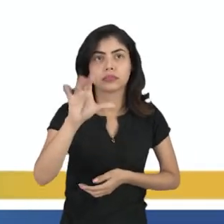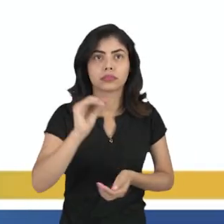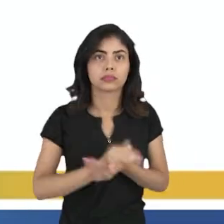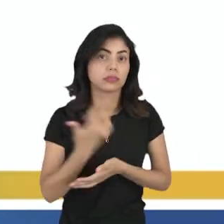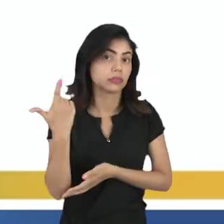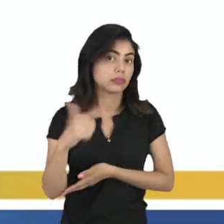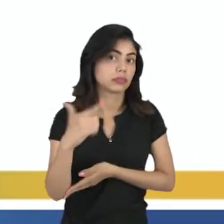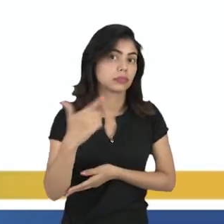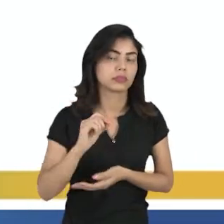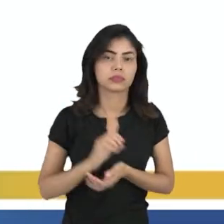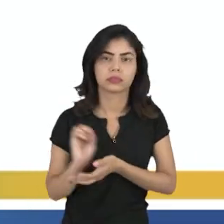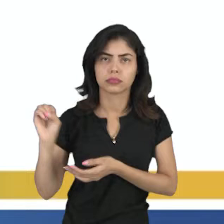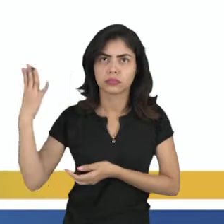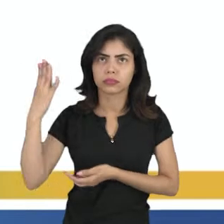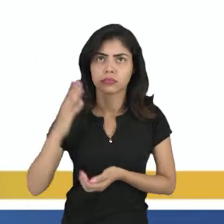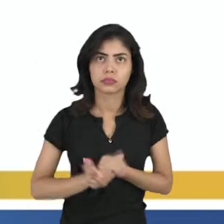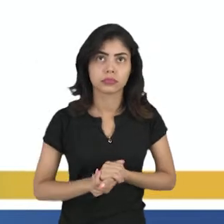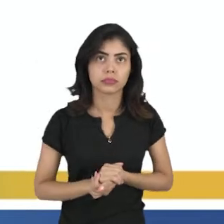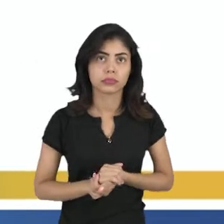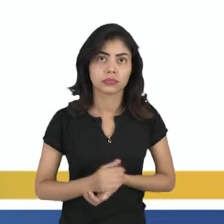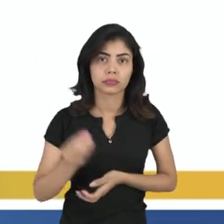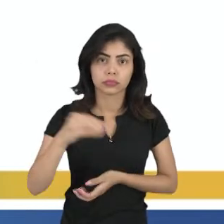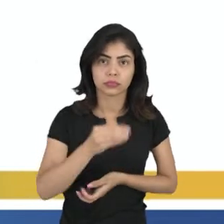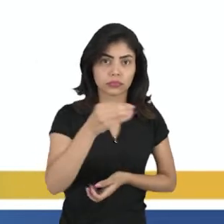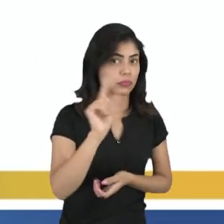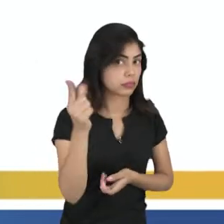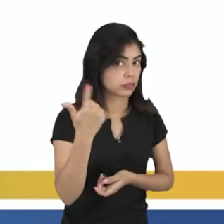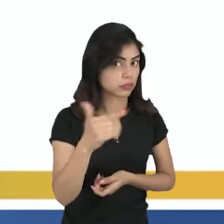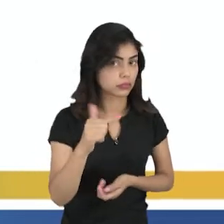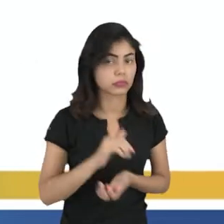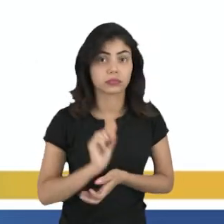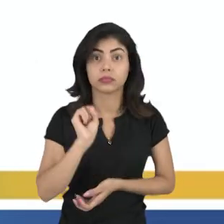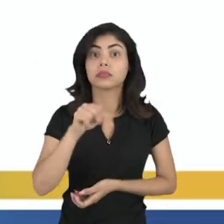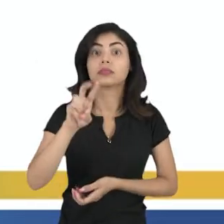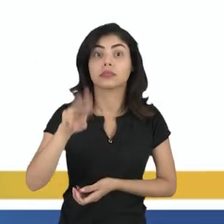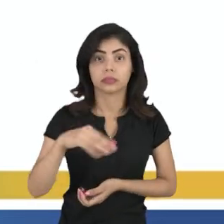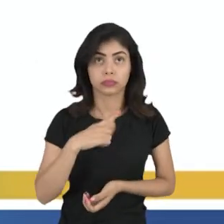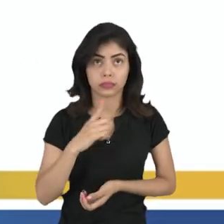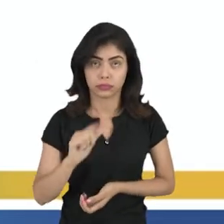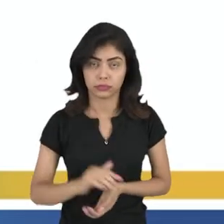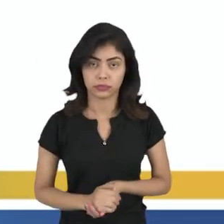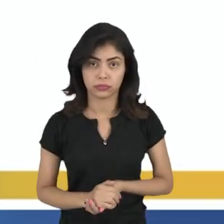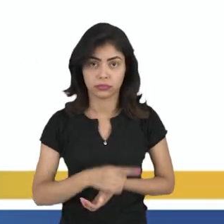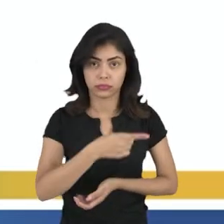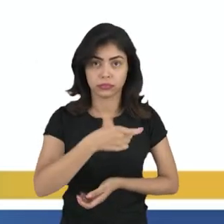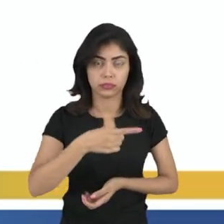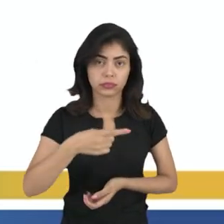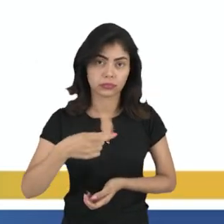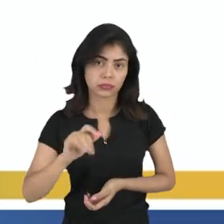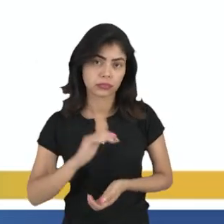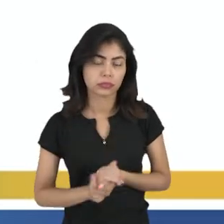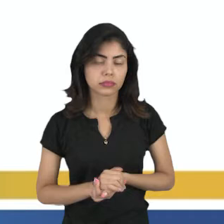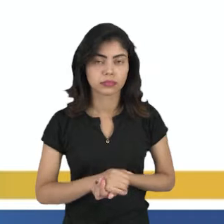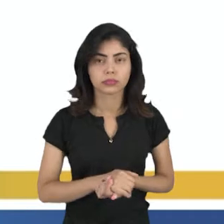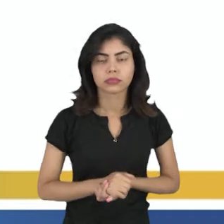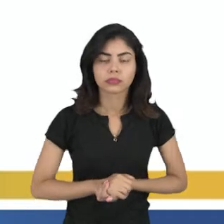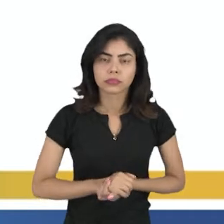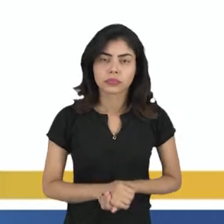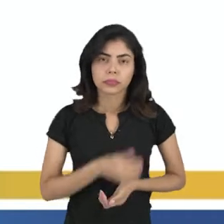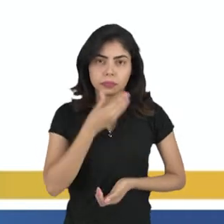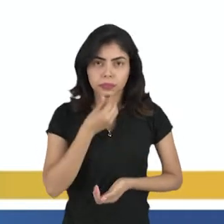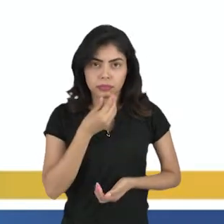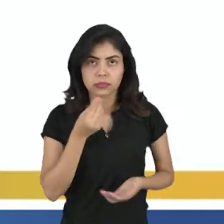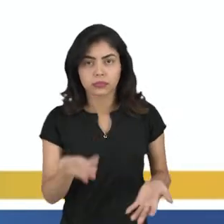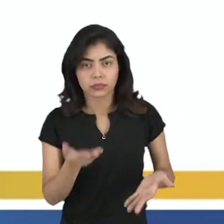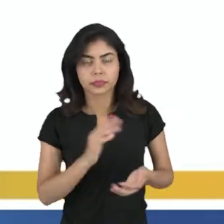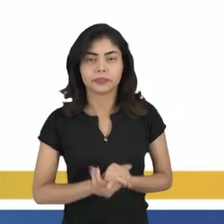ele não tem capacidade de locomoção. Quem vai ter capacidade de locomoção vão ser os gametas masculinos. Mas